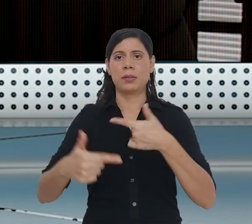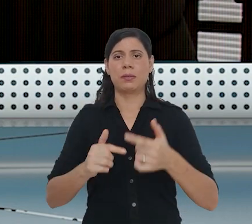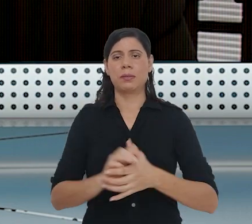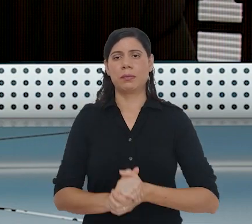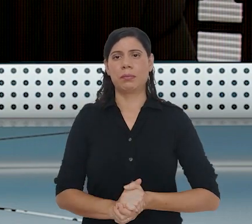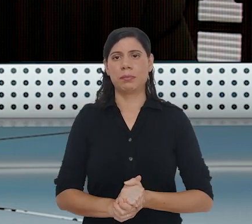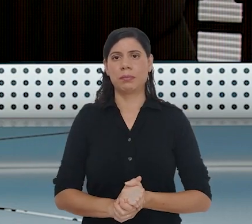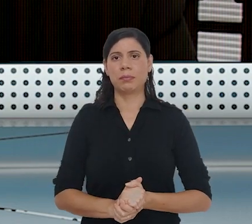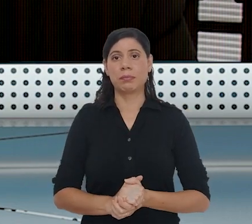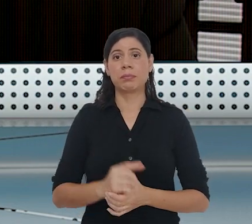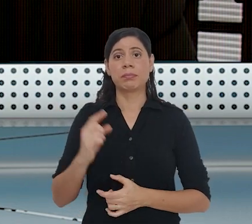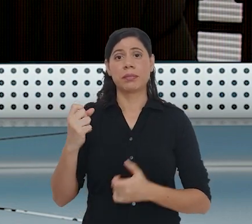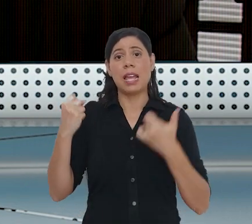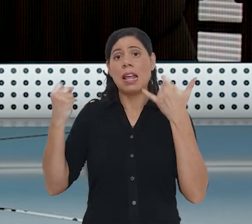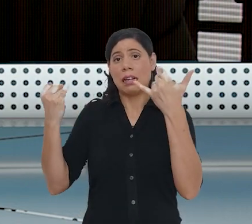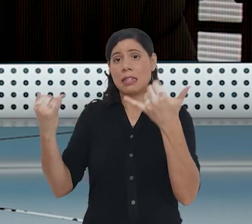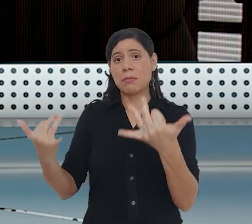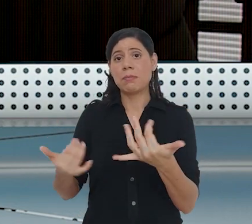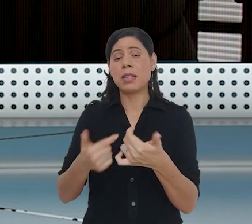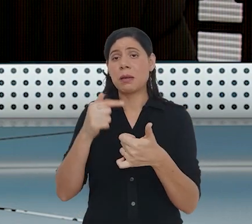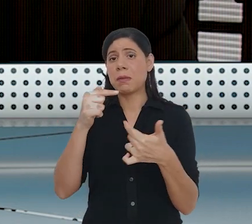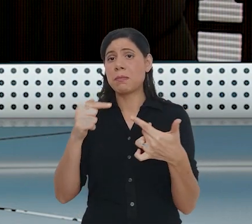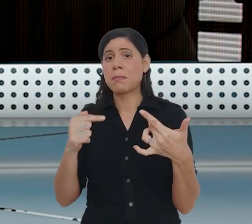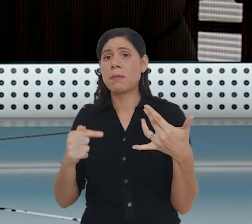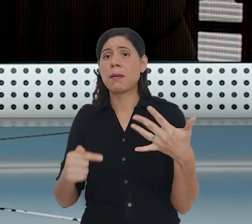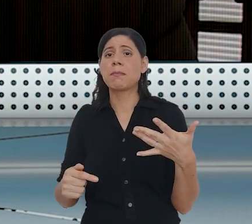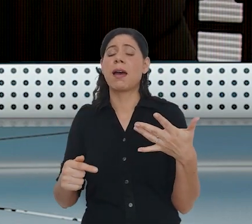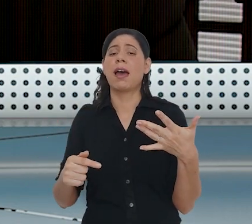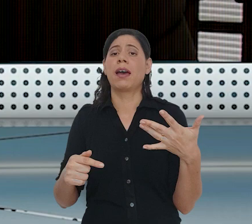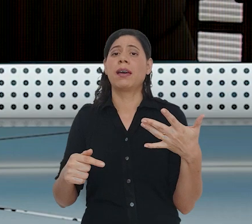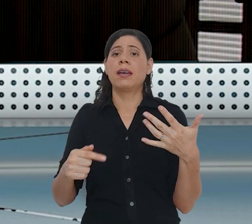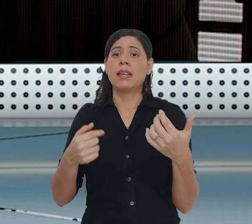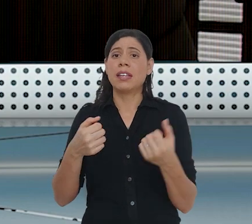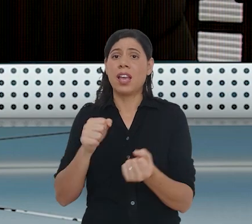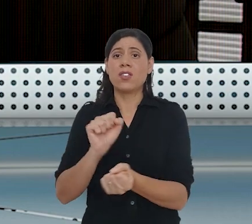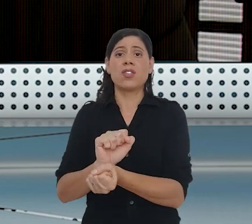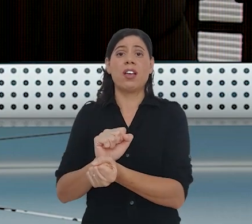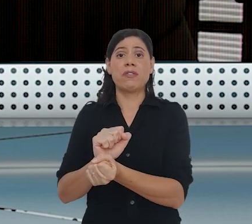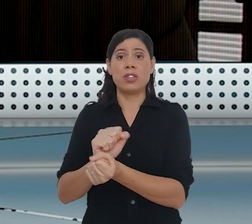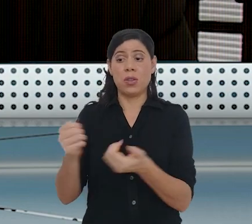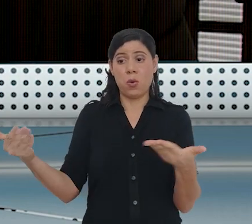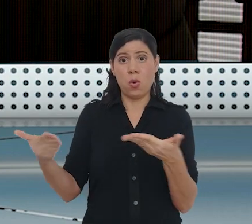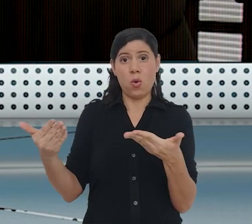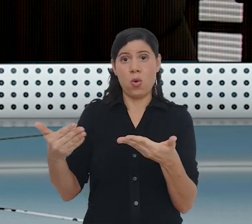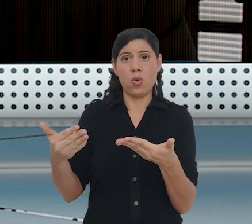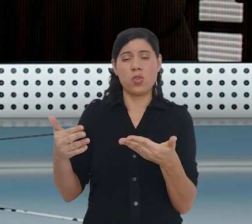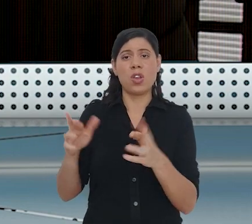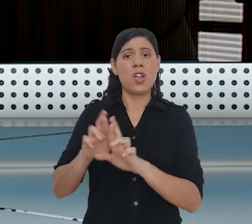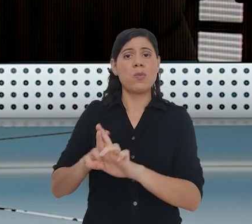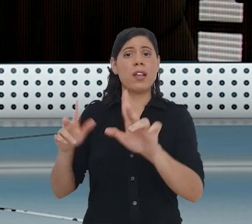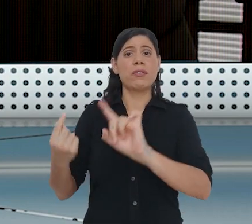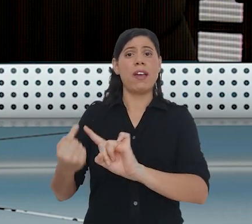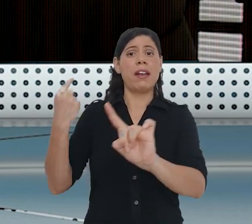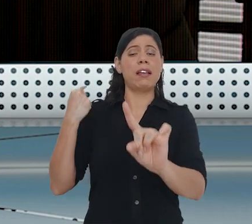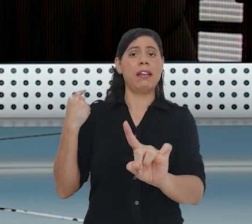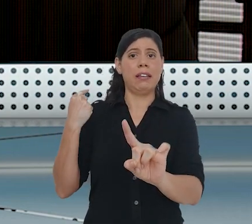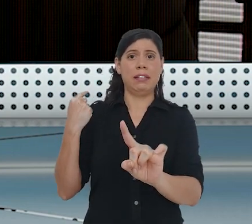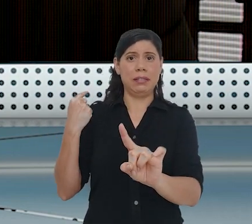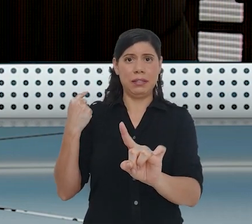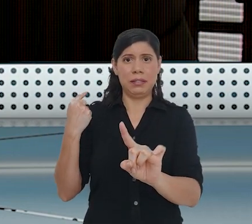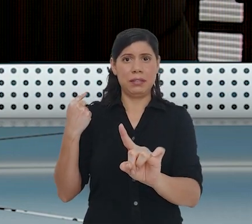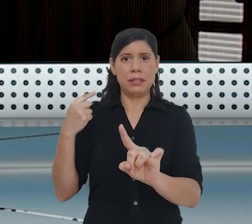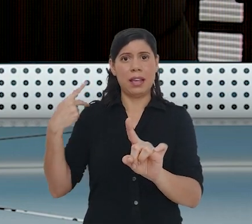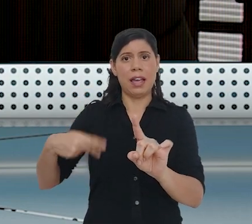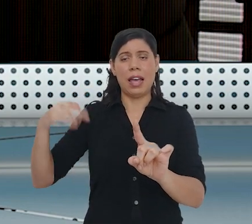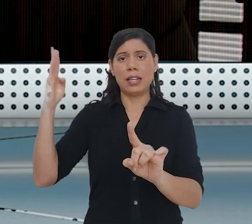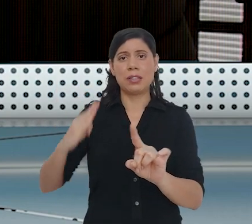Italvar Medina. Ele revela, entre outras coisas, que a cor da escravidão moderna não se diferencia muito em relação à cor da escravidão